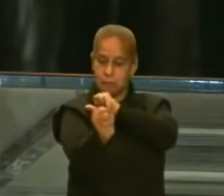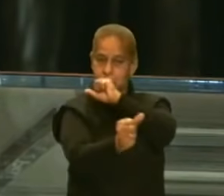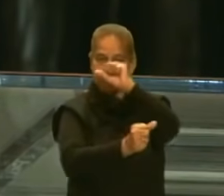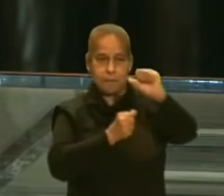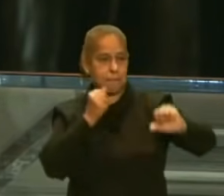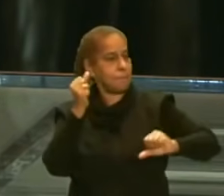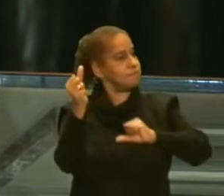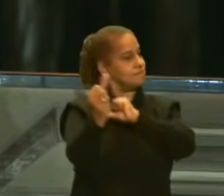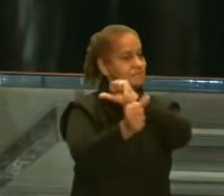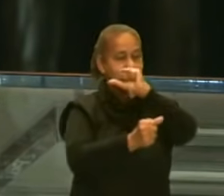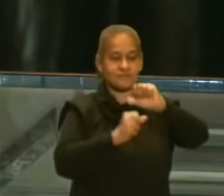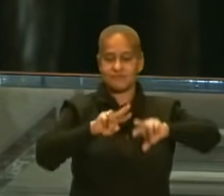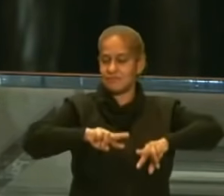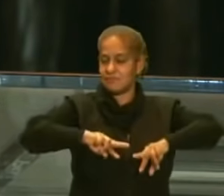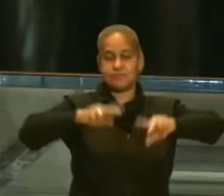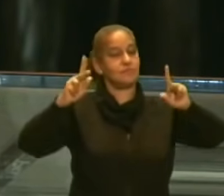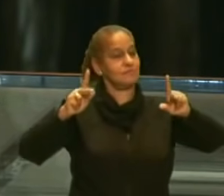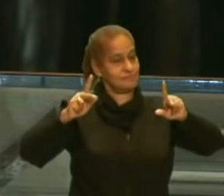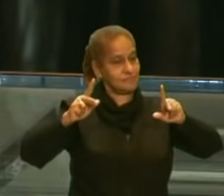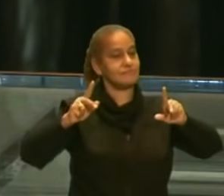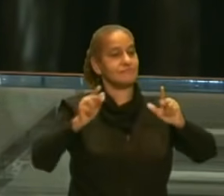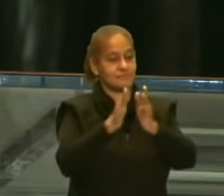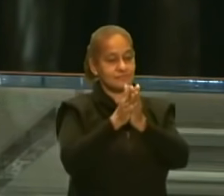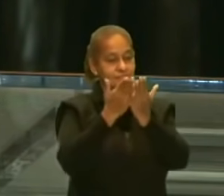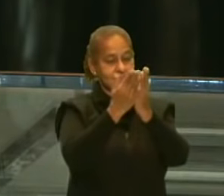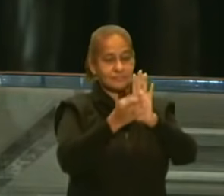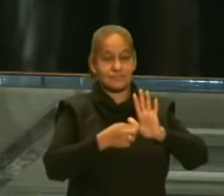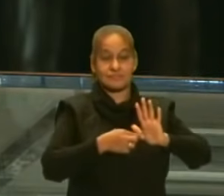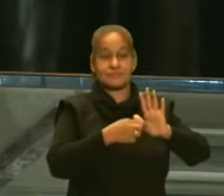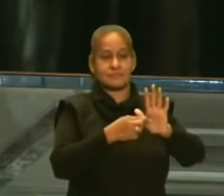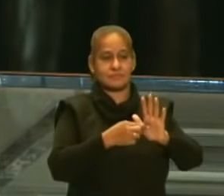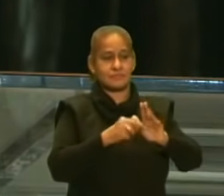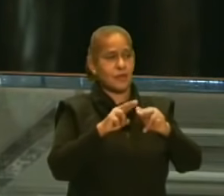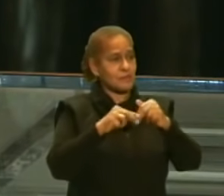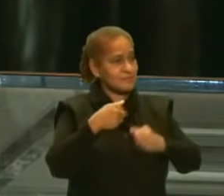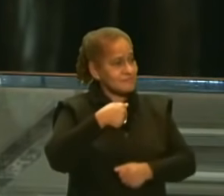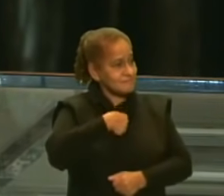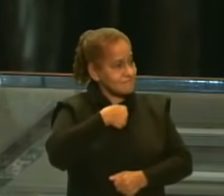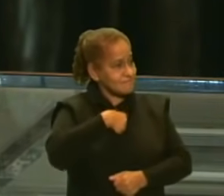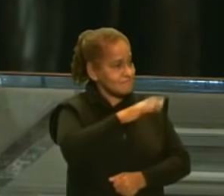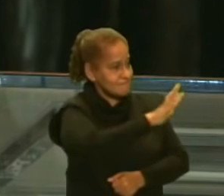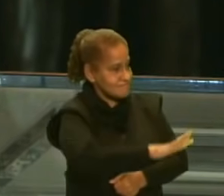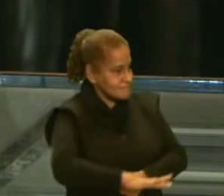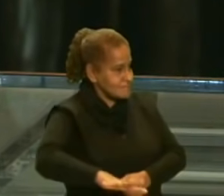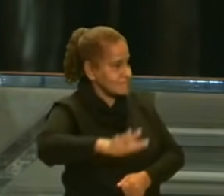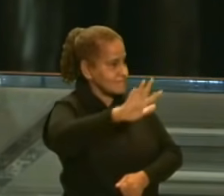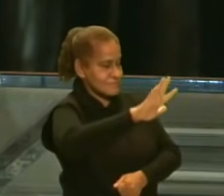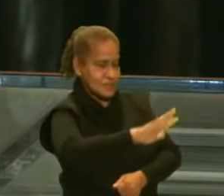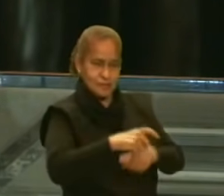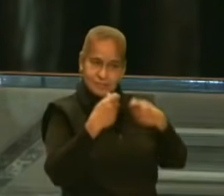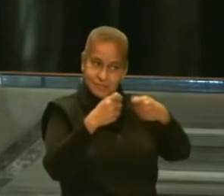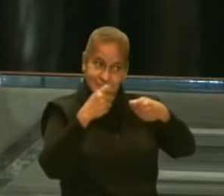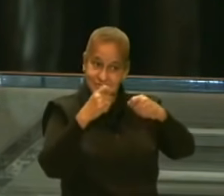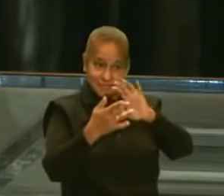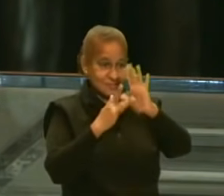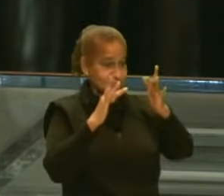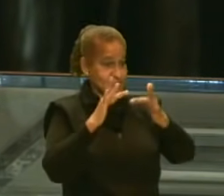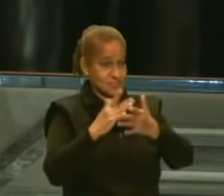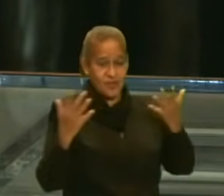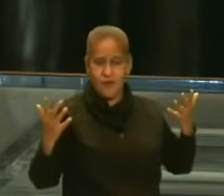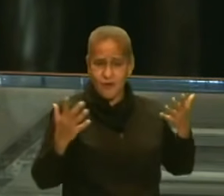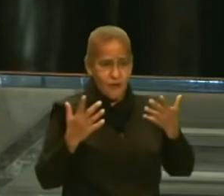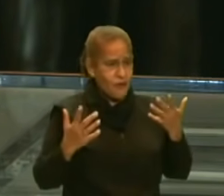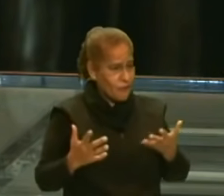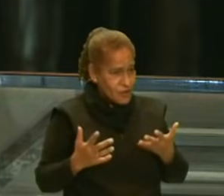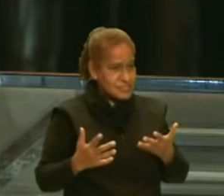a palavra de Deus. Por isso, eu e você precisamos de Jesus hoje e agora